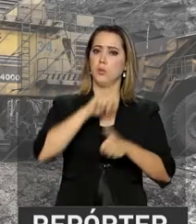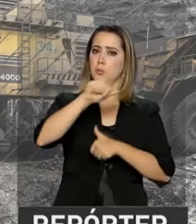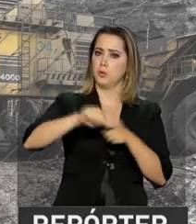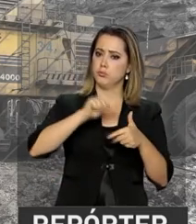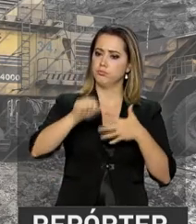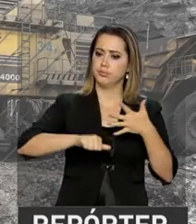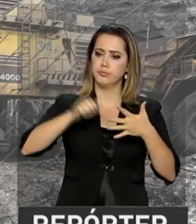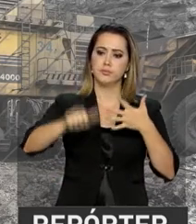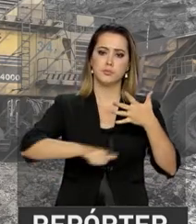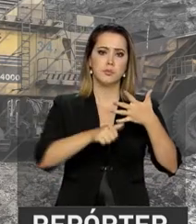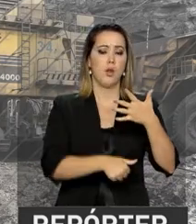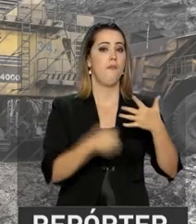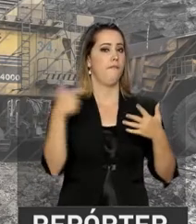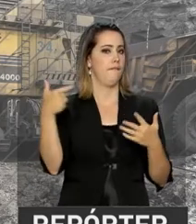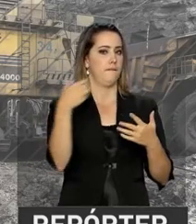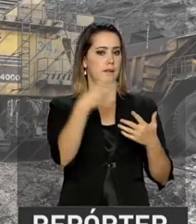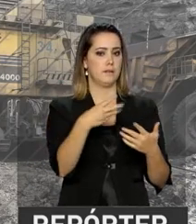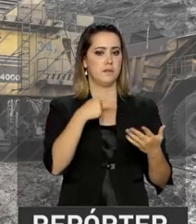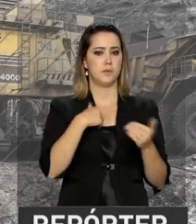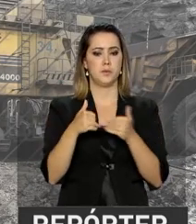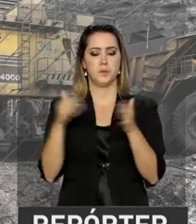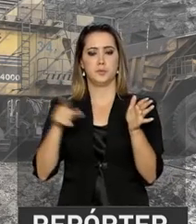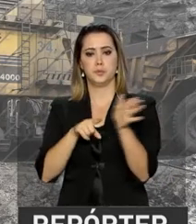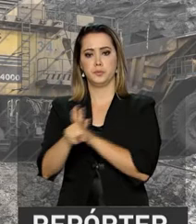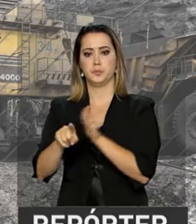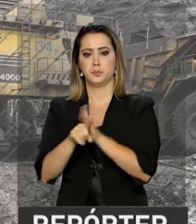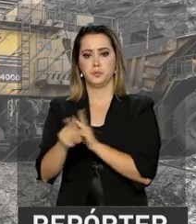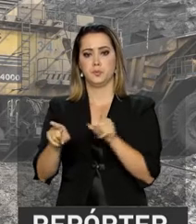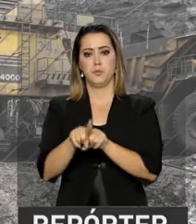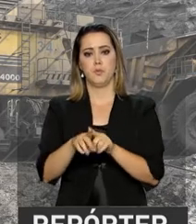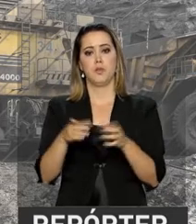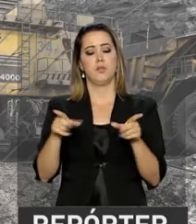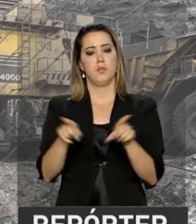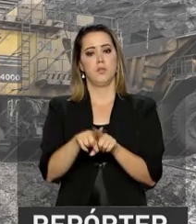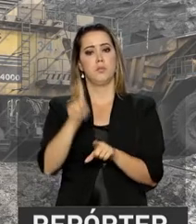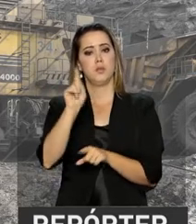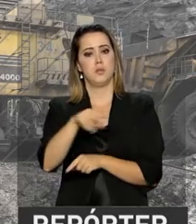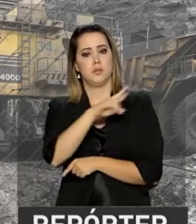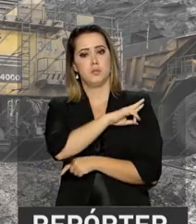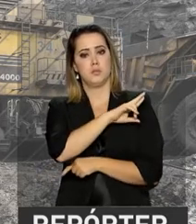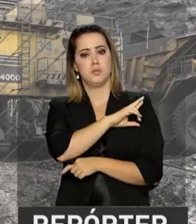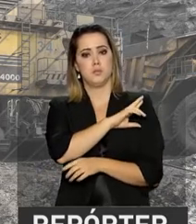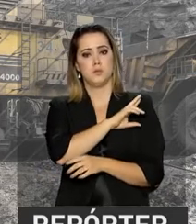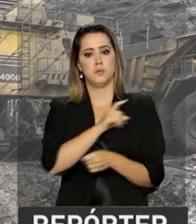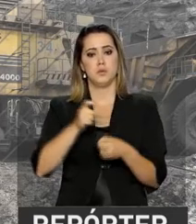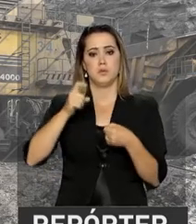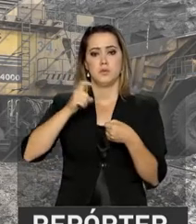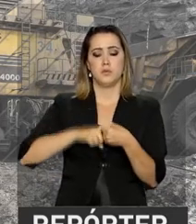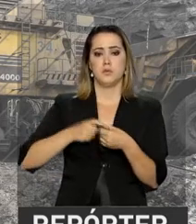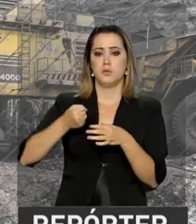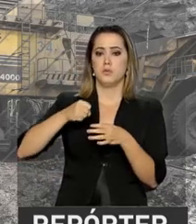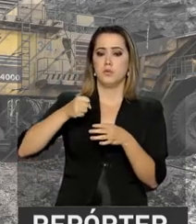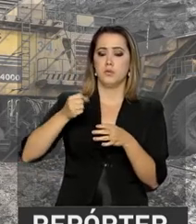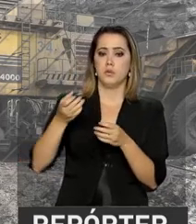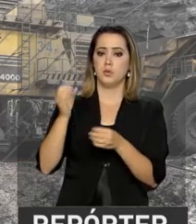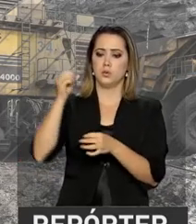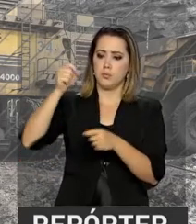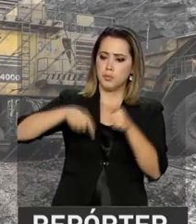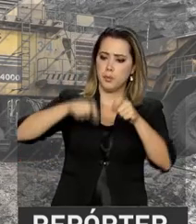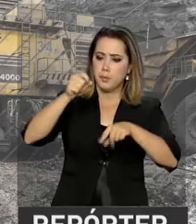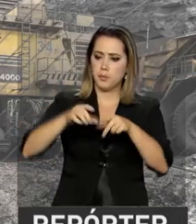que amplia o prazo para realização de pesquisas e outro que diz que o minerador é o responsável por recuperar as áreas ambientalmente